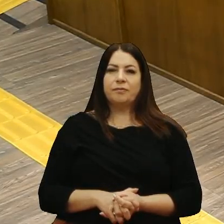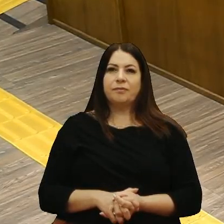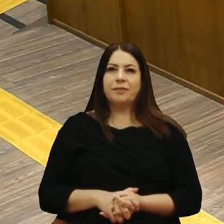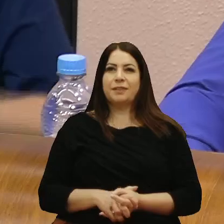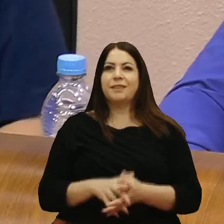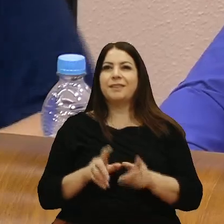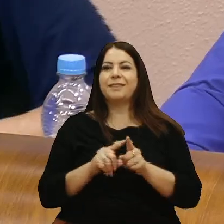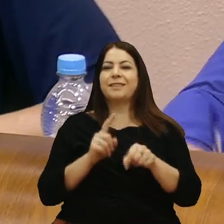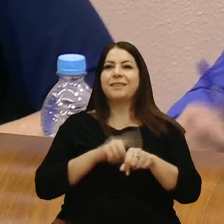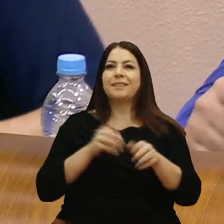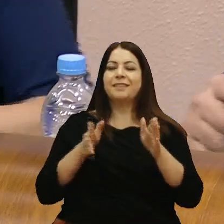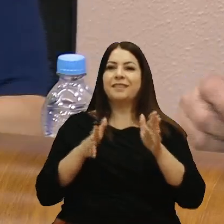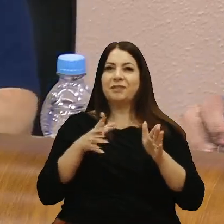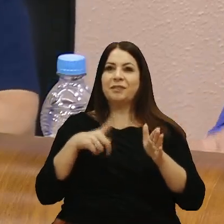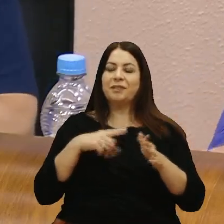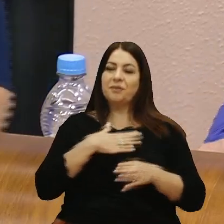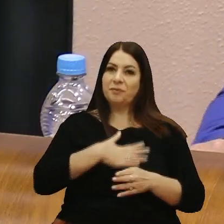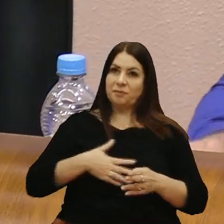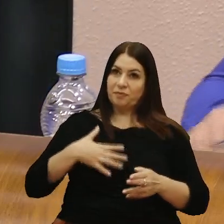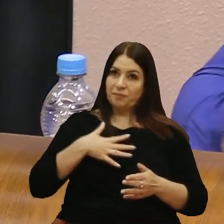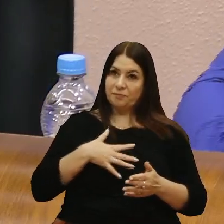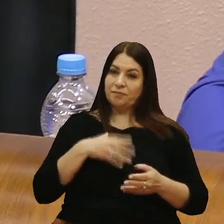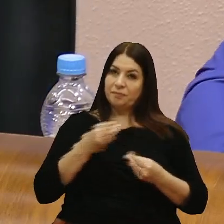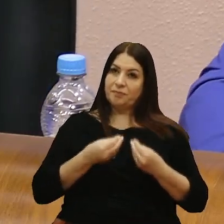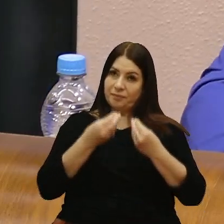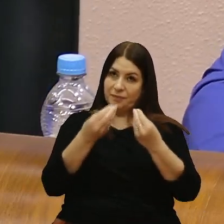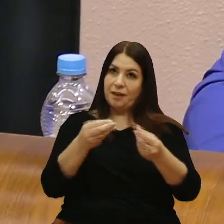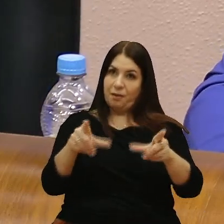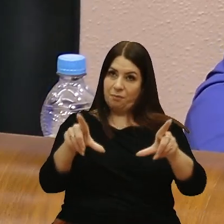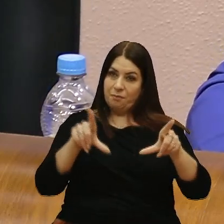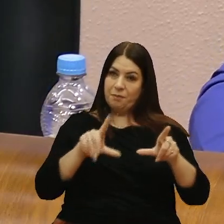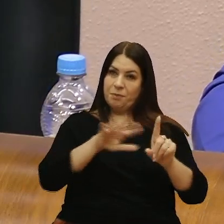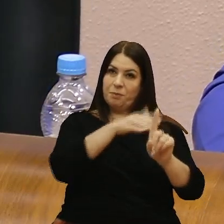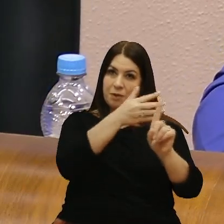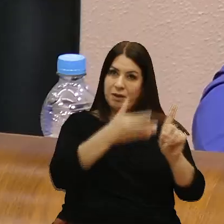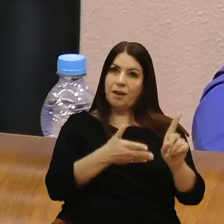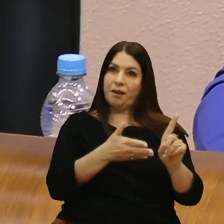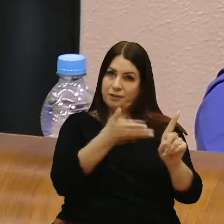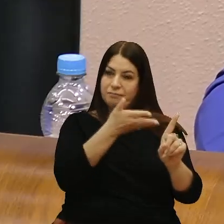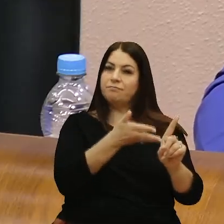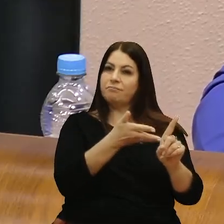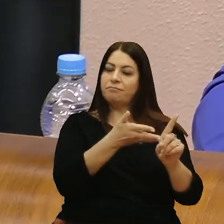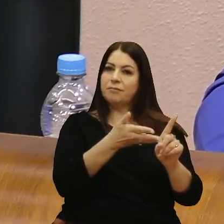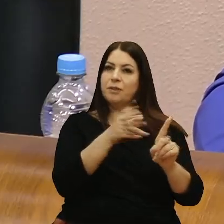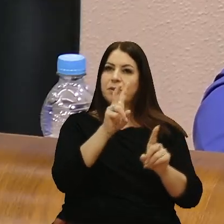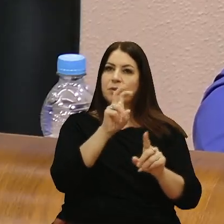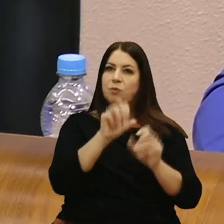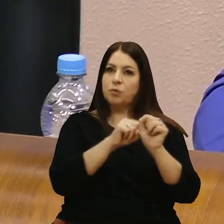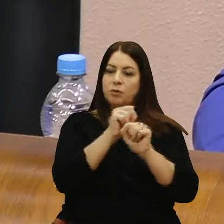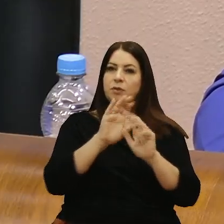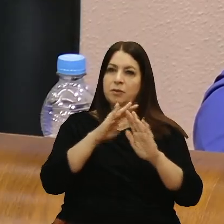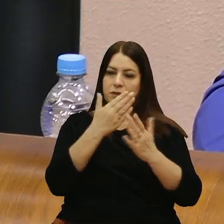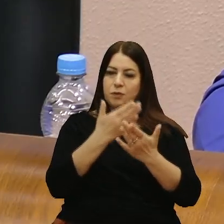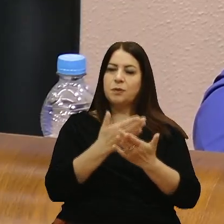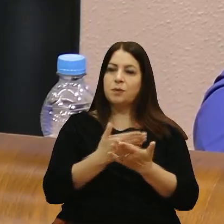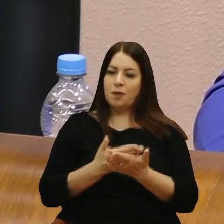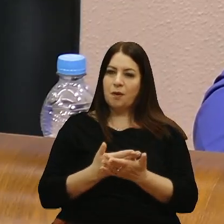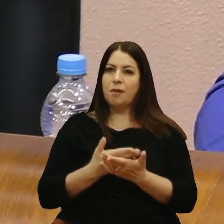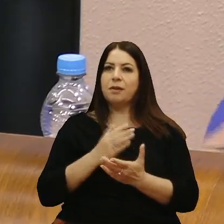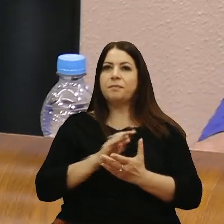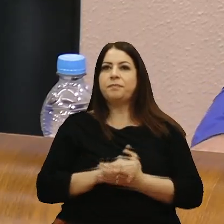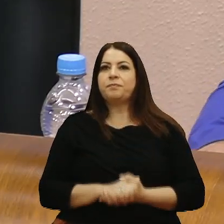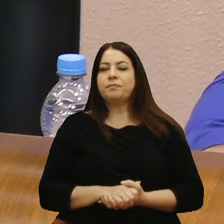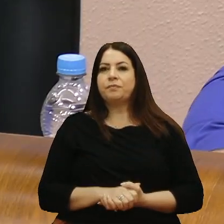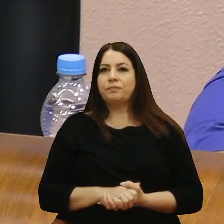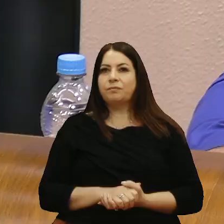Neste momento, temos a satisfação de entregar a placa de homenagem alusiva aos 50 anos da Escola Municipal de